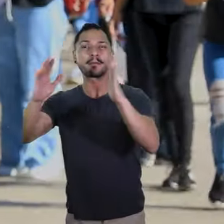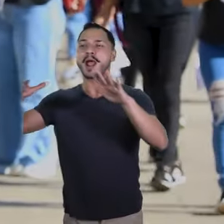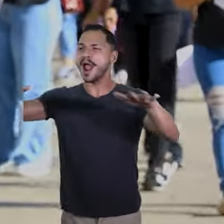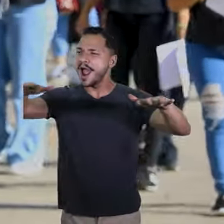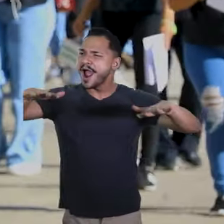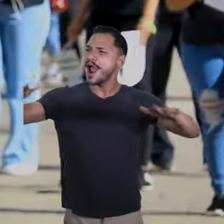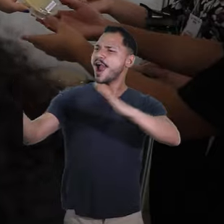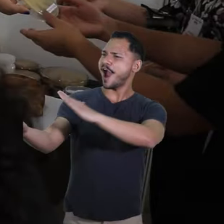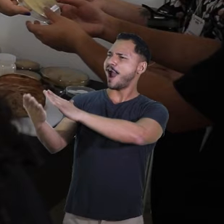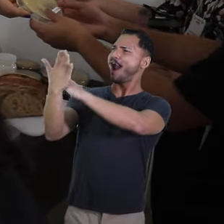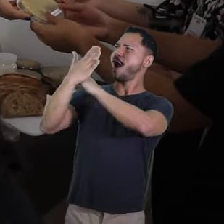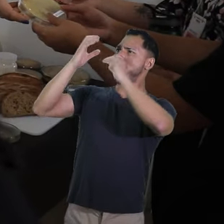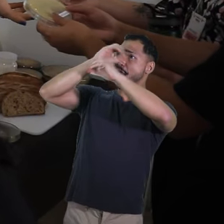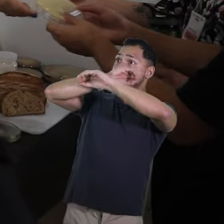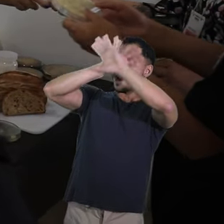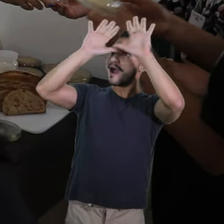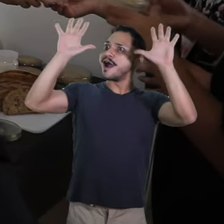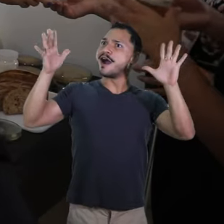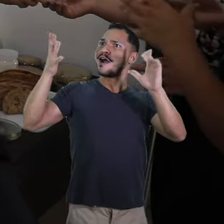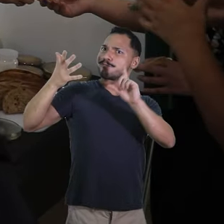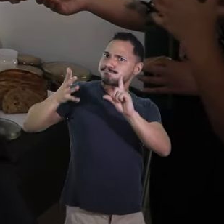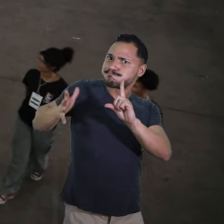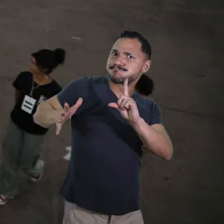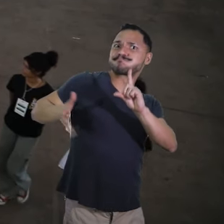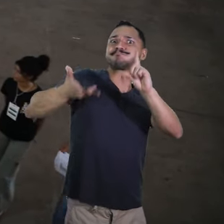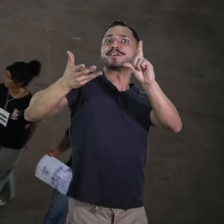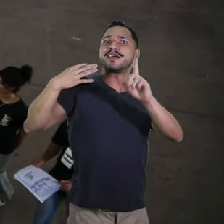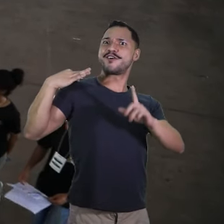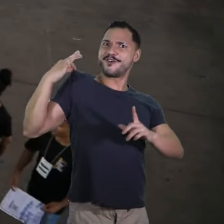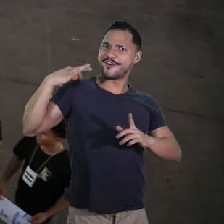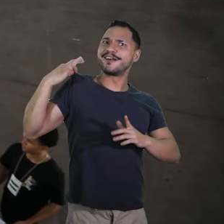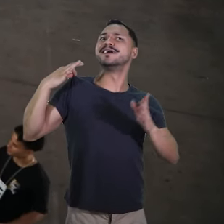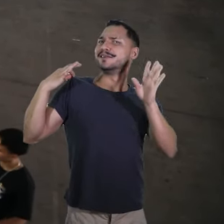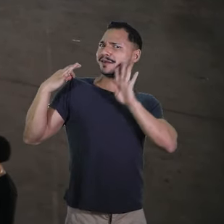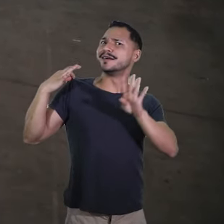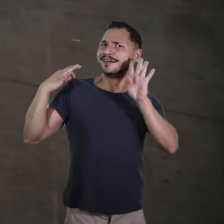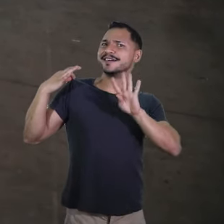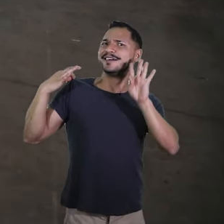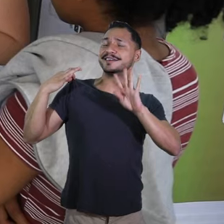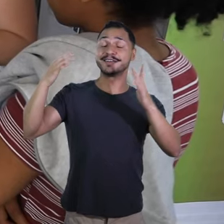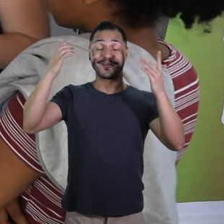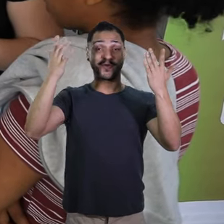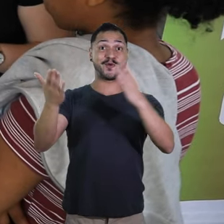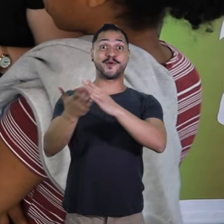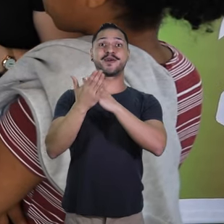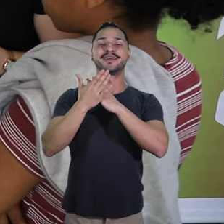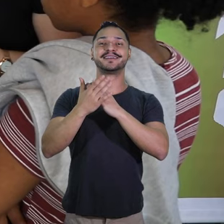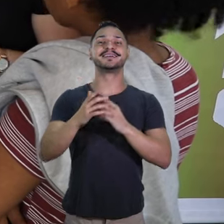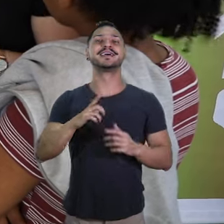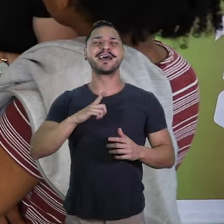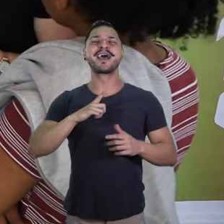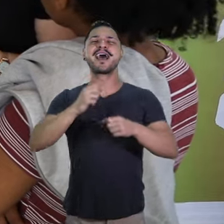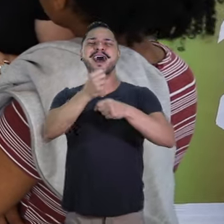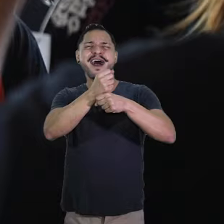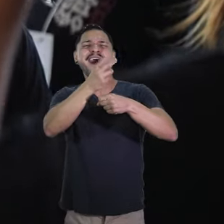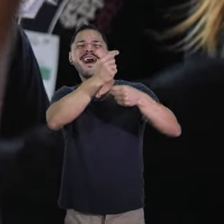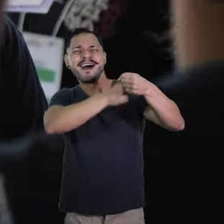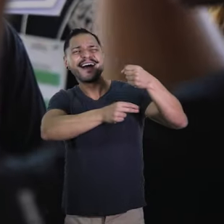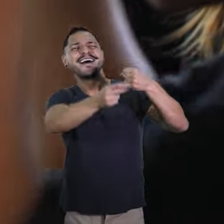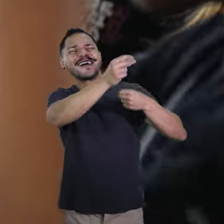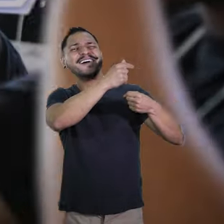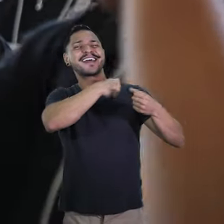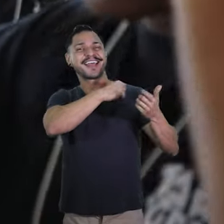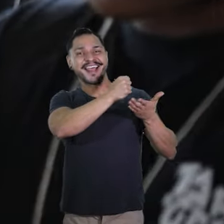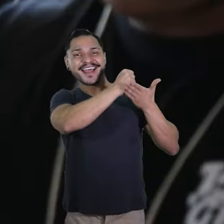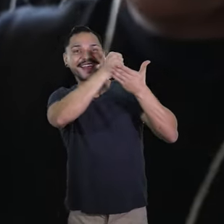e qual área eu quero seguir. E os stands ajudam muito nisso, o pessoal está sendo bem motivado, voluntariados, estão bem legais e